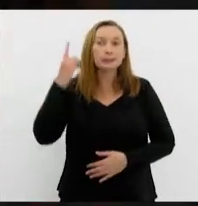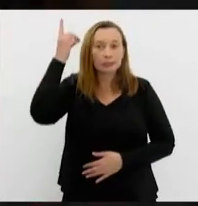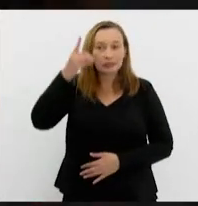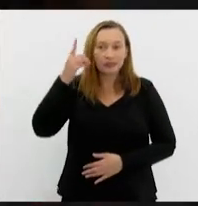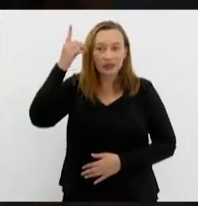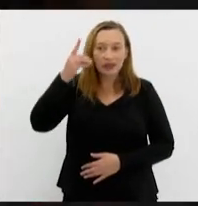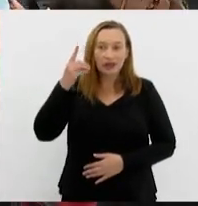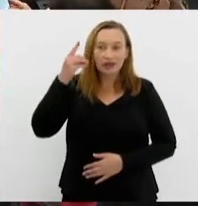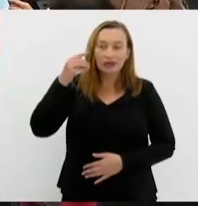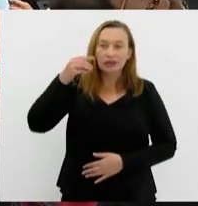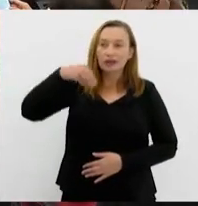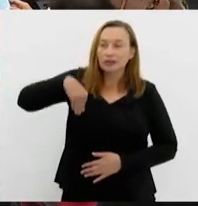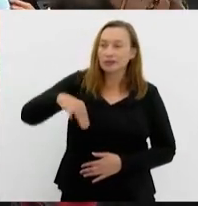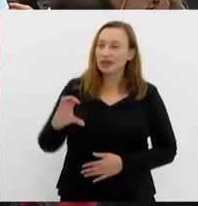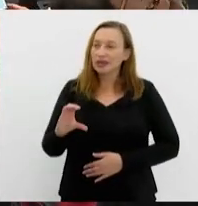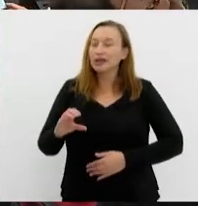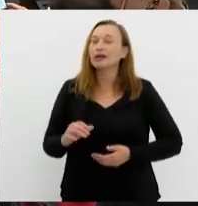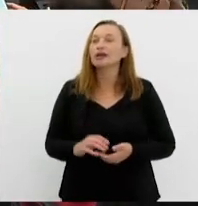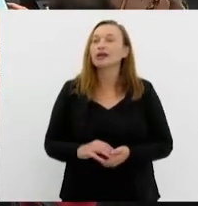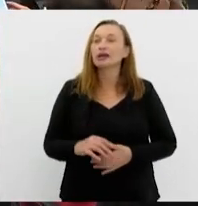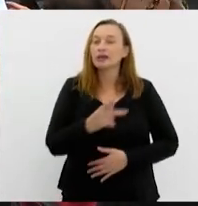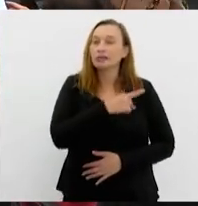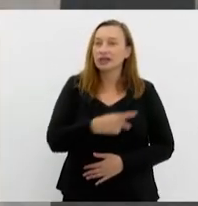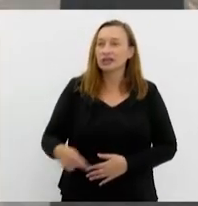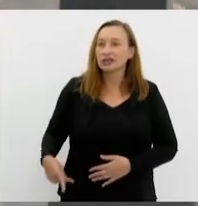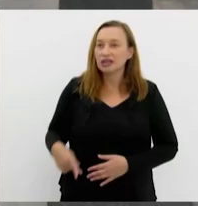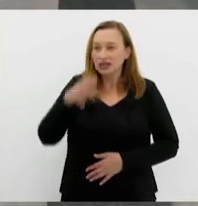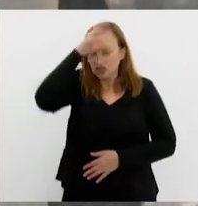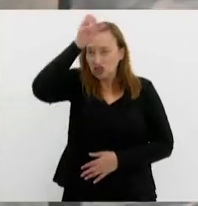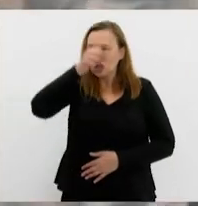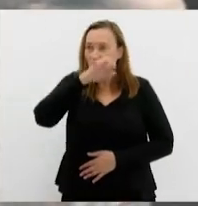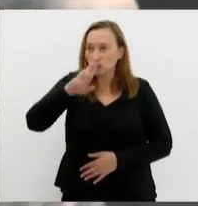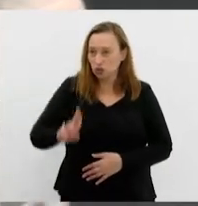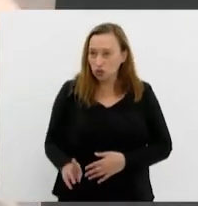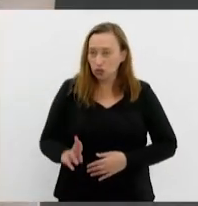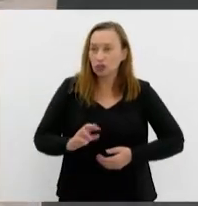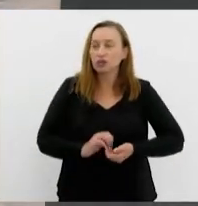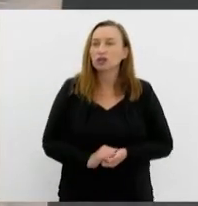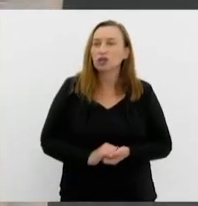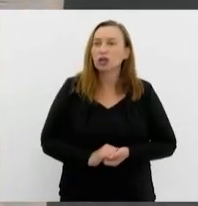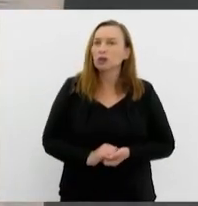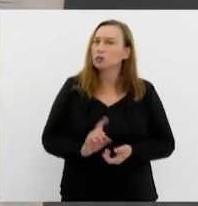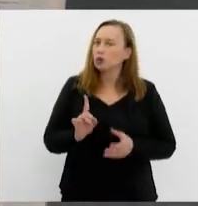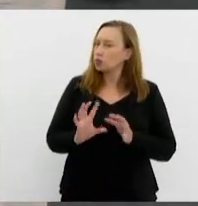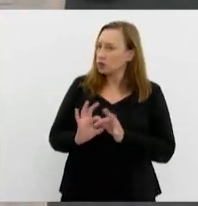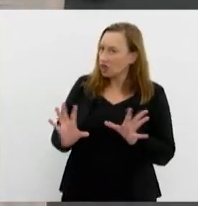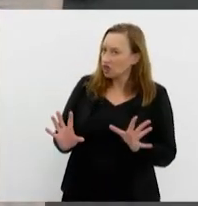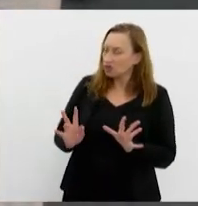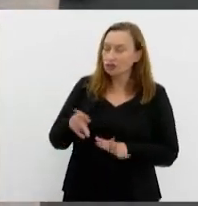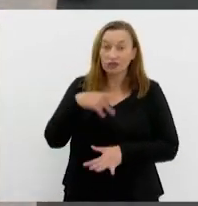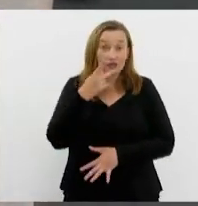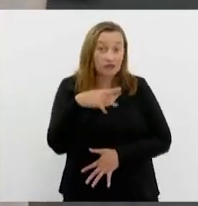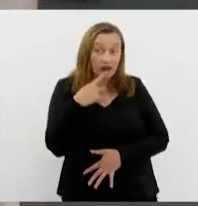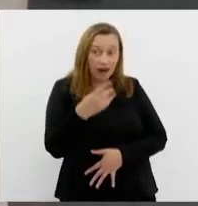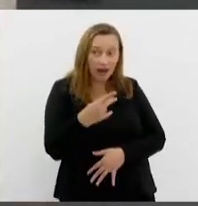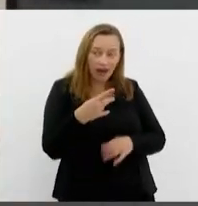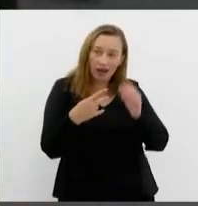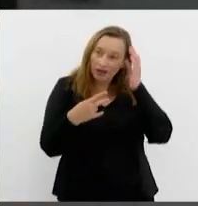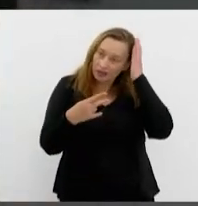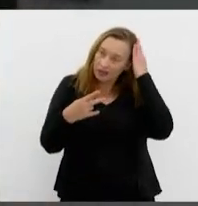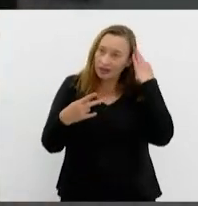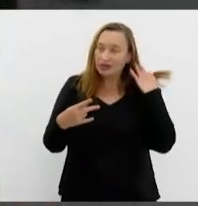Mink. Presidenta Tia Ju, eu nunca deixo de falar, presidenta Tia Ju, quando Vossa Excelência